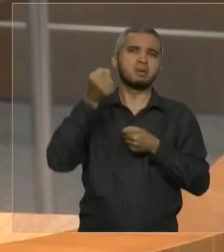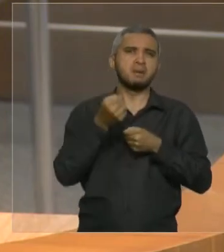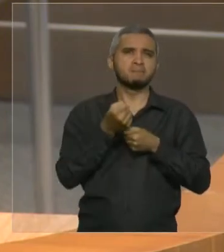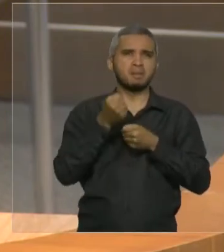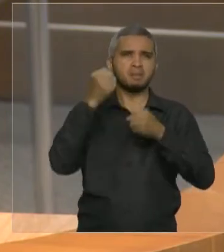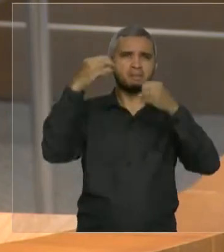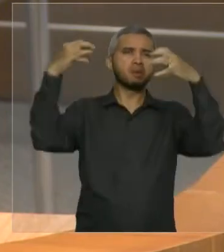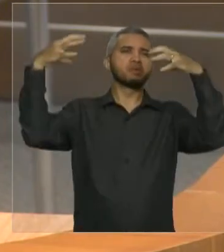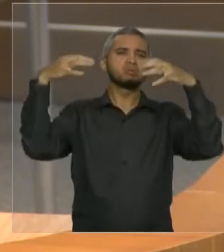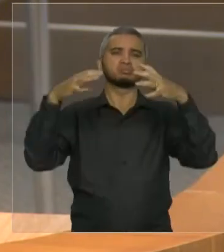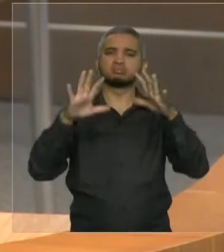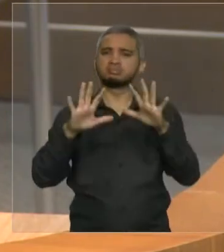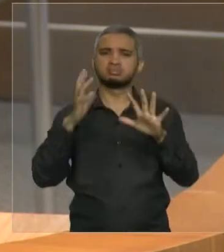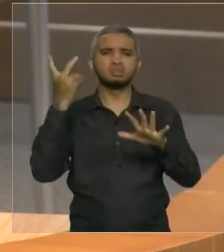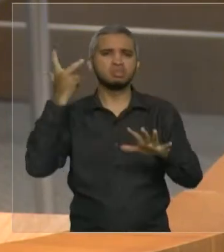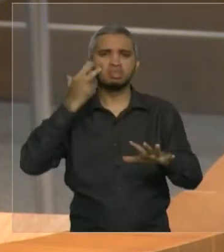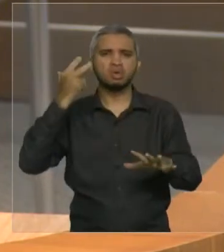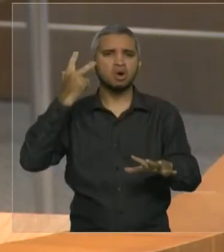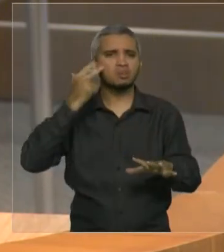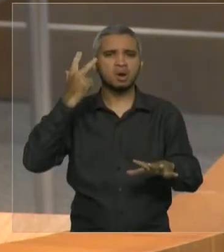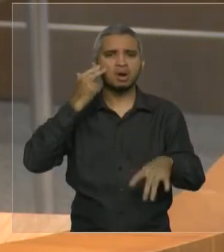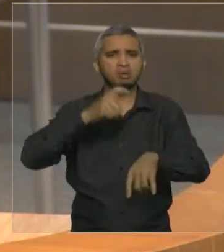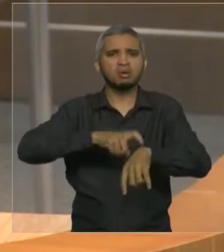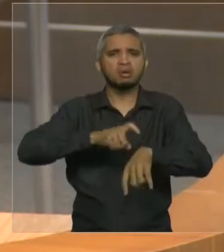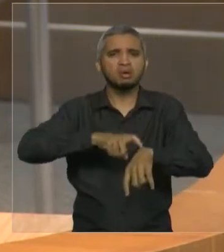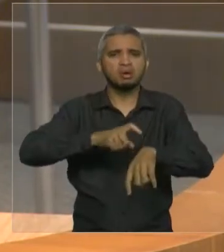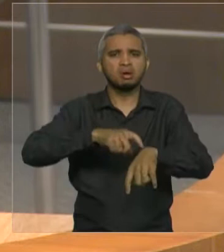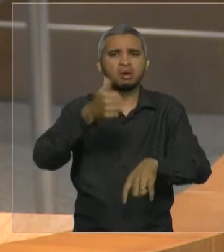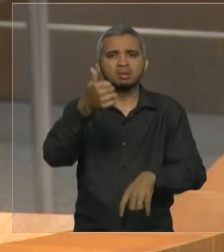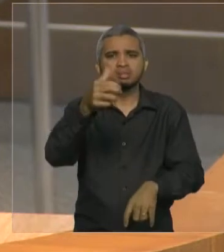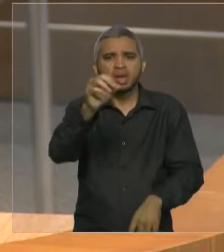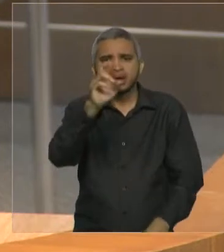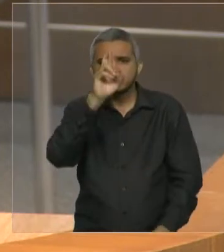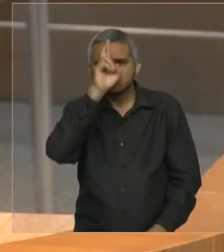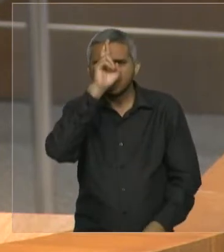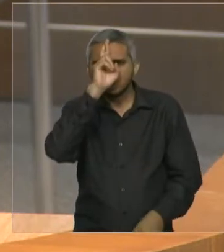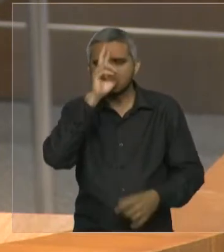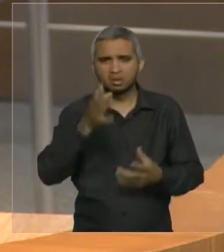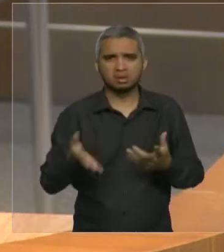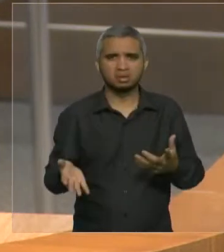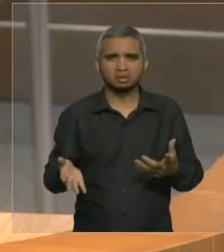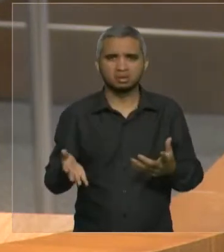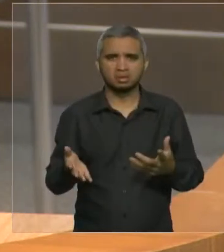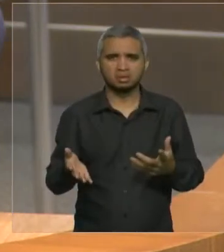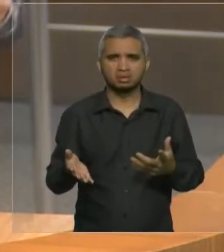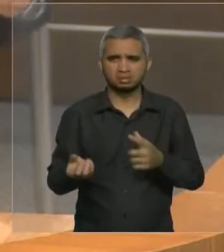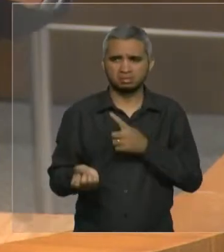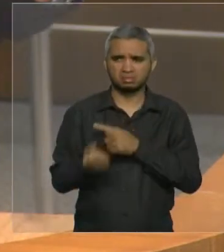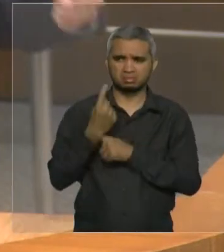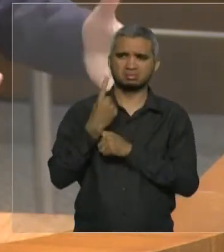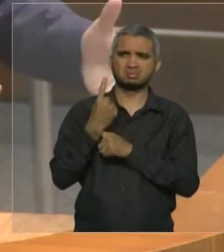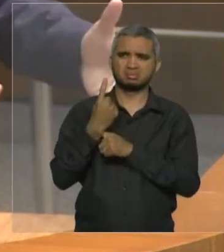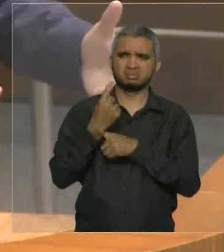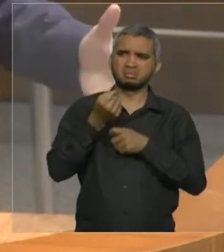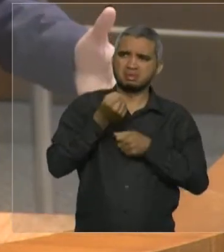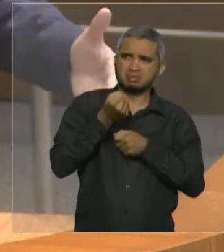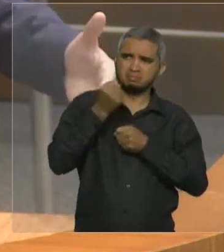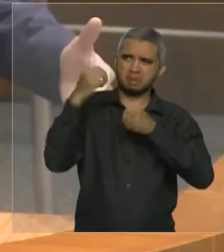de inauguração, foi 10 horas da manhã, nem cabia fogos de artifício. Mas é aquilo que se fala na